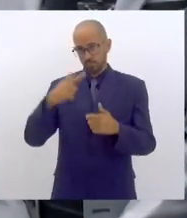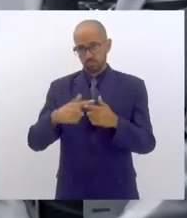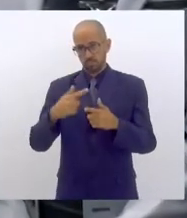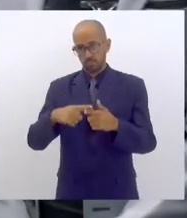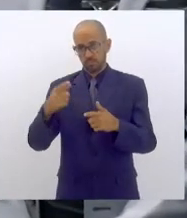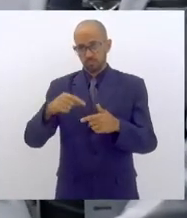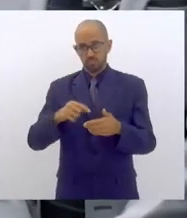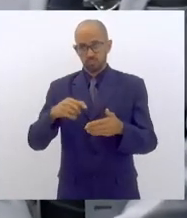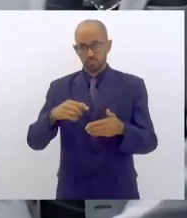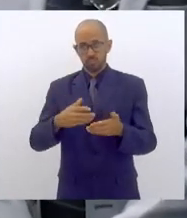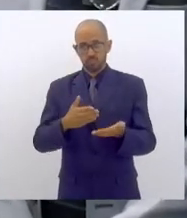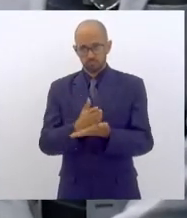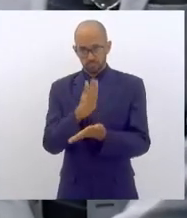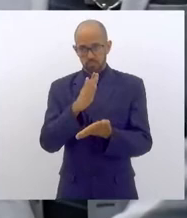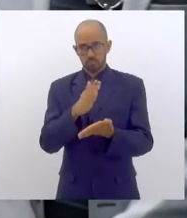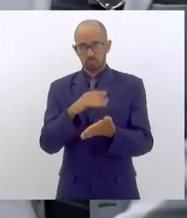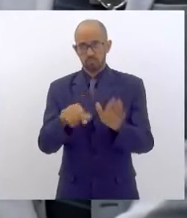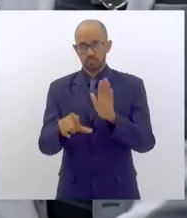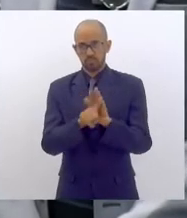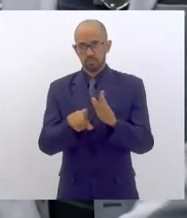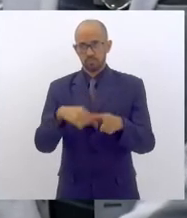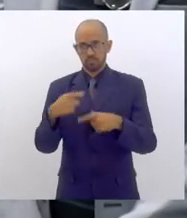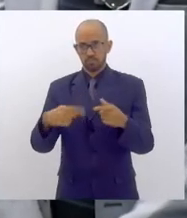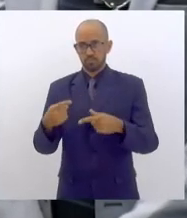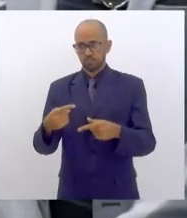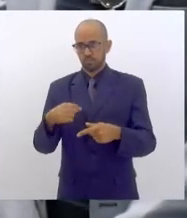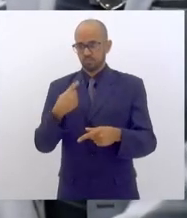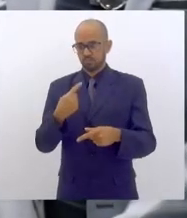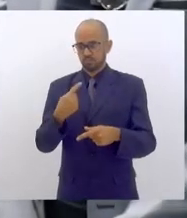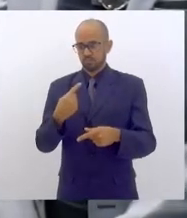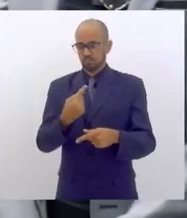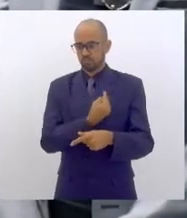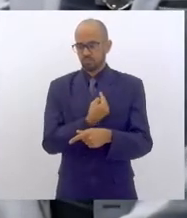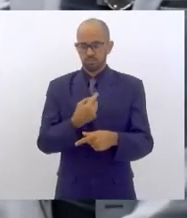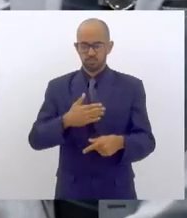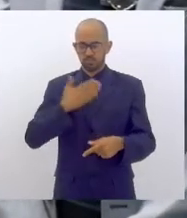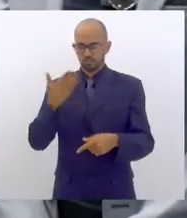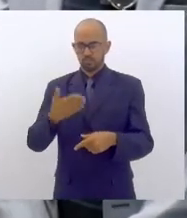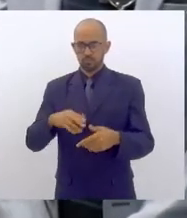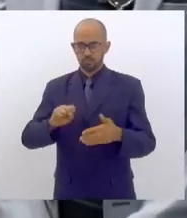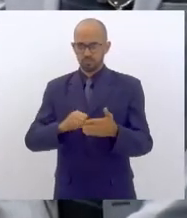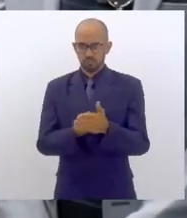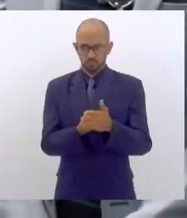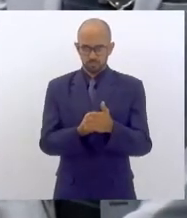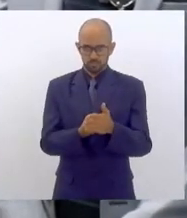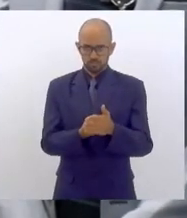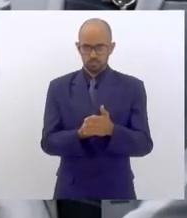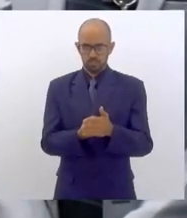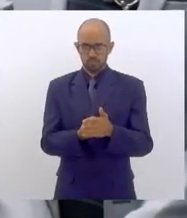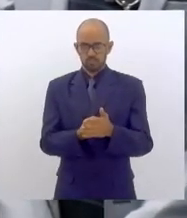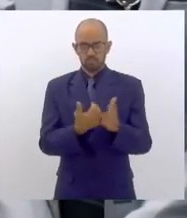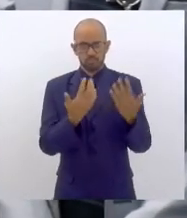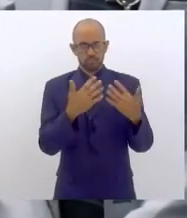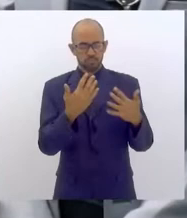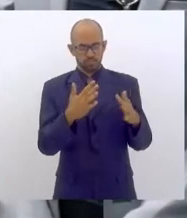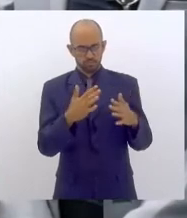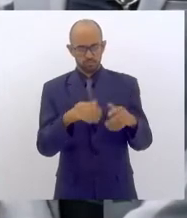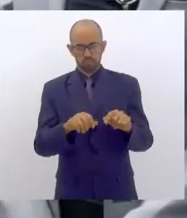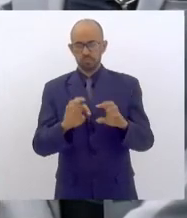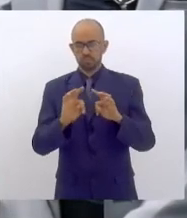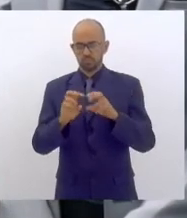lei. Depois todos nós fomos surpreendidos com os vetos. Então, parabenizar o Parlamento Fluminense, o governador Cláudio Castro,